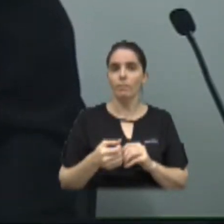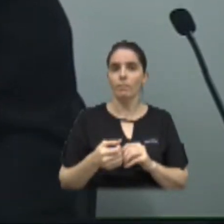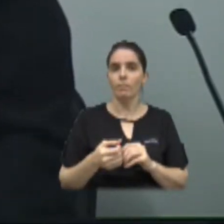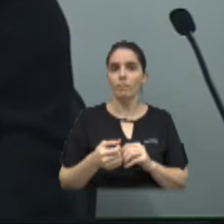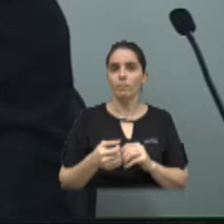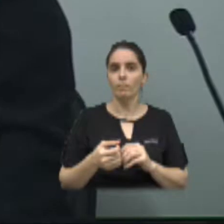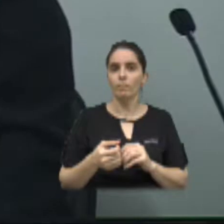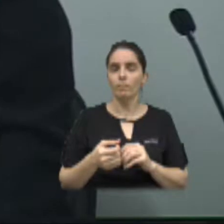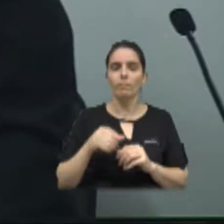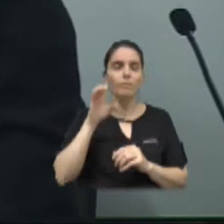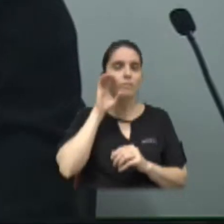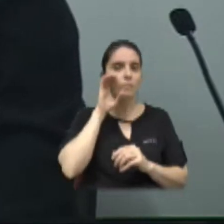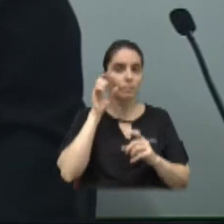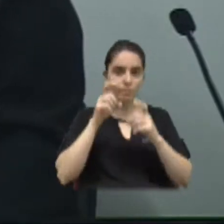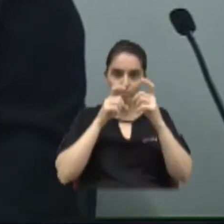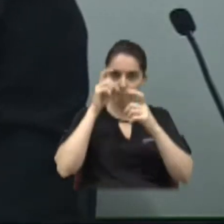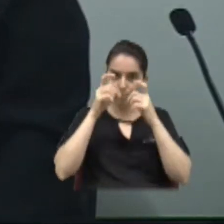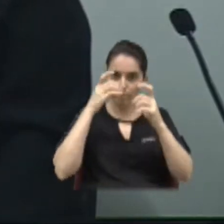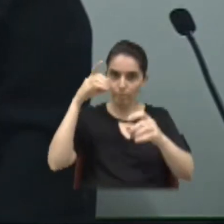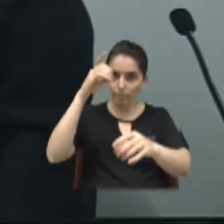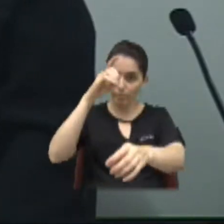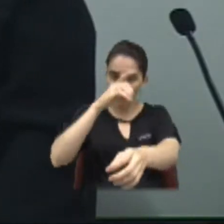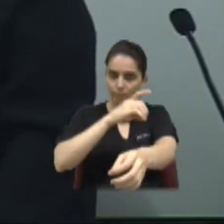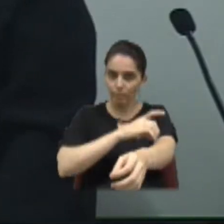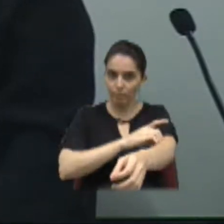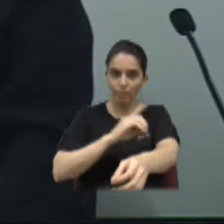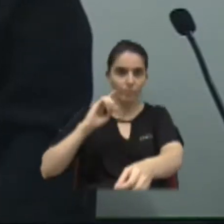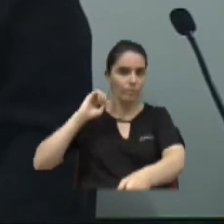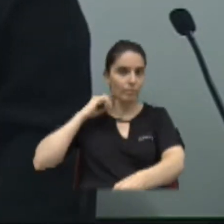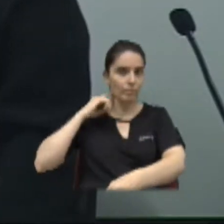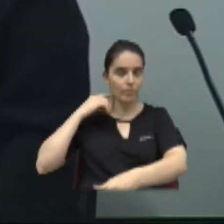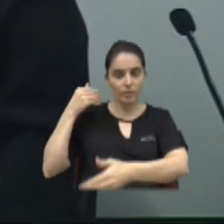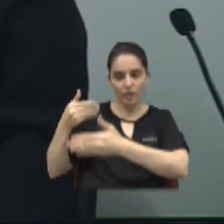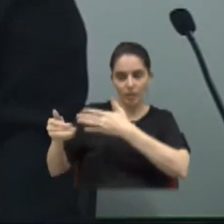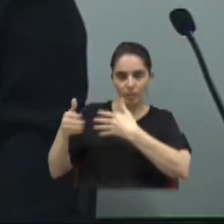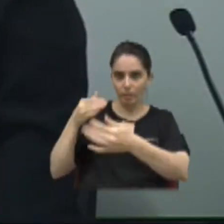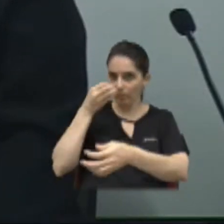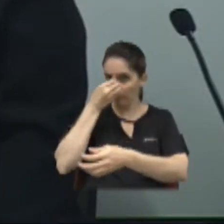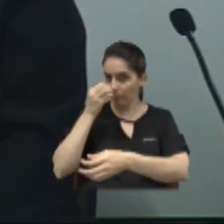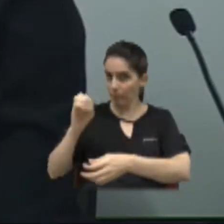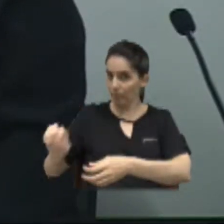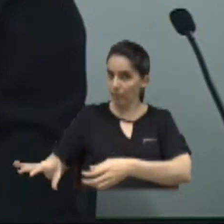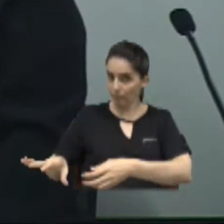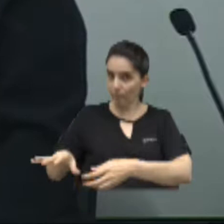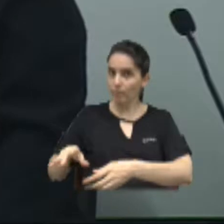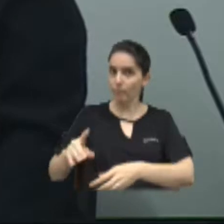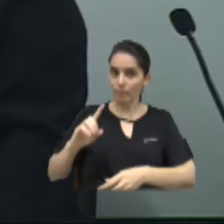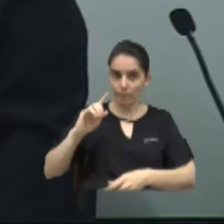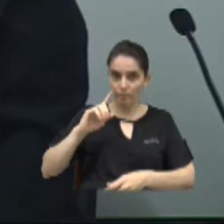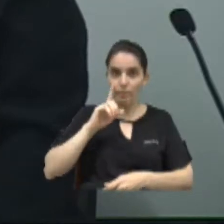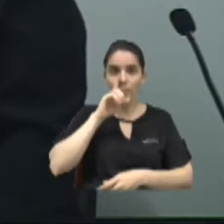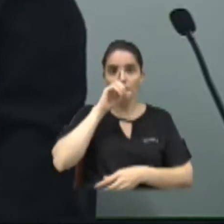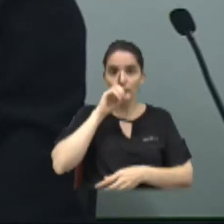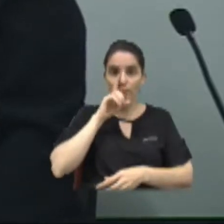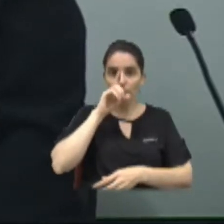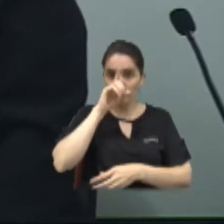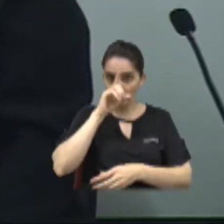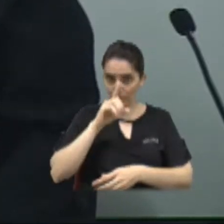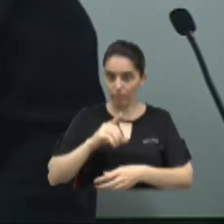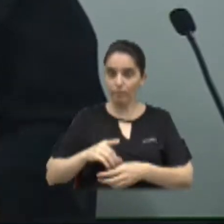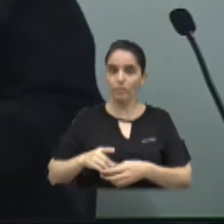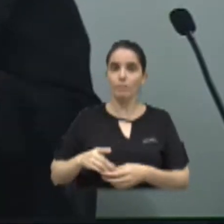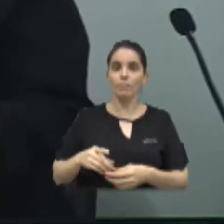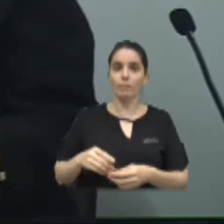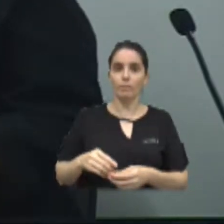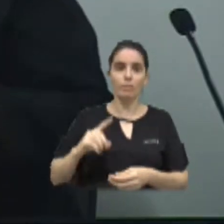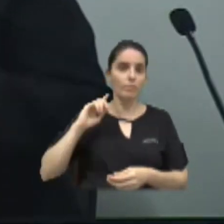estou muito preocupado com a questão da dengue. E esses lixos, da forma que estão sendo colocados e deixados lá, vai proliferar ali lixo, esse